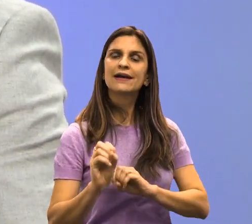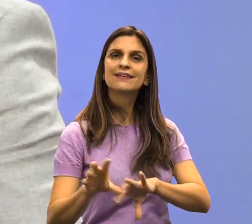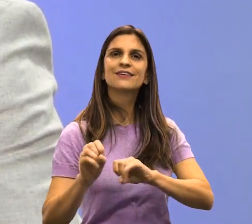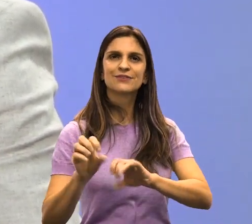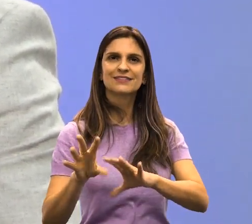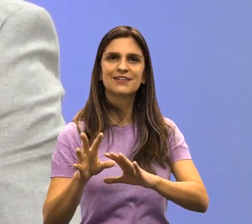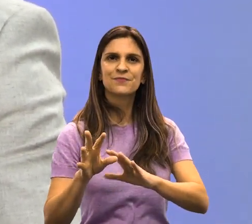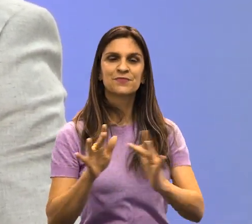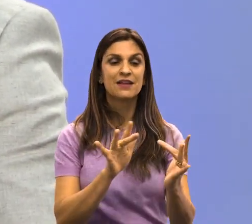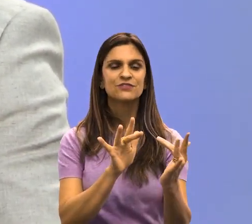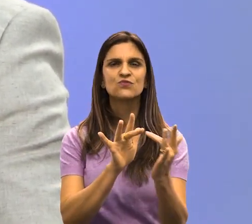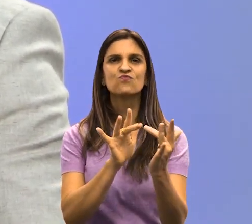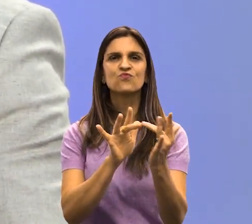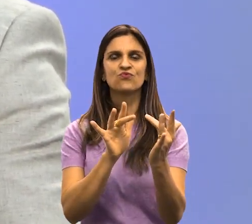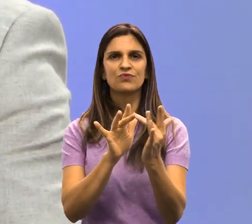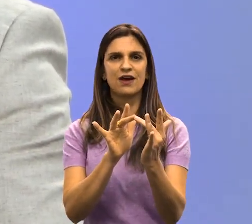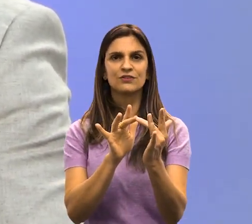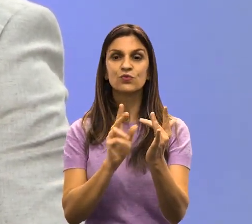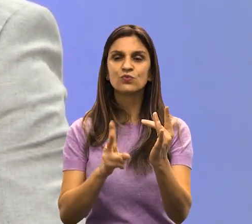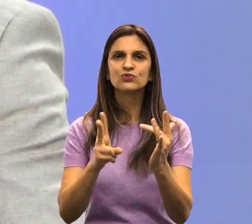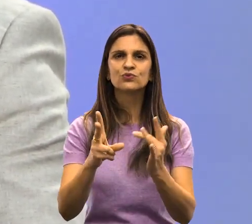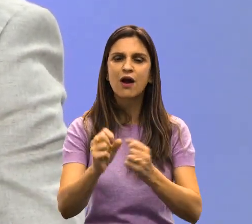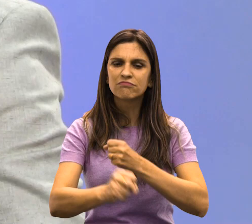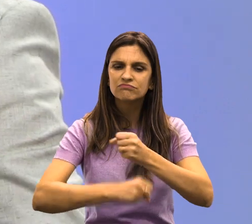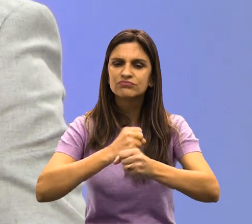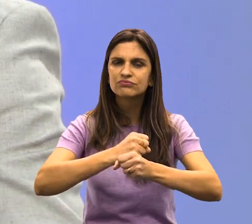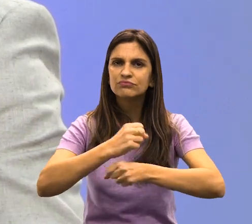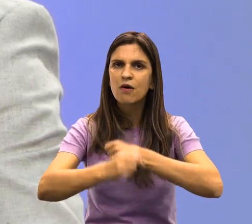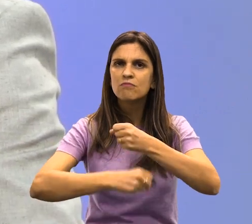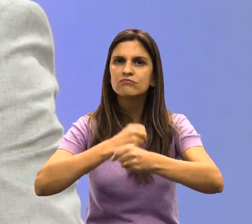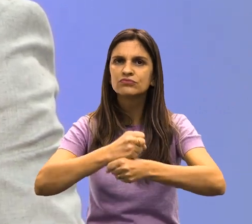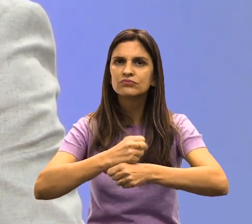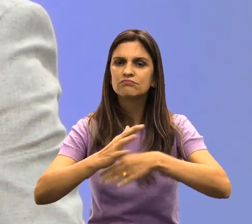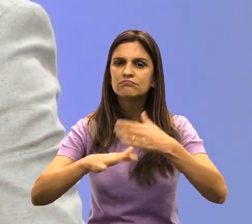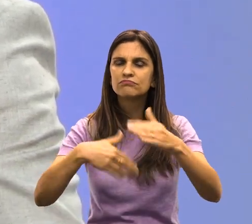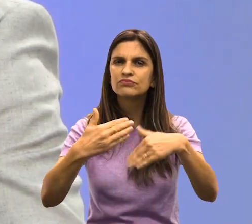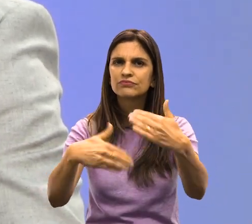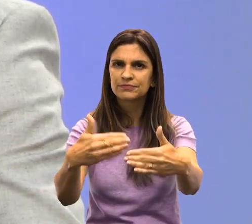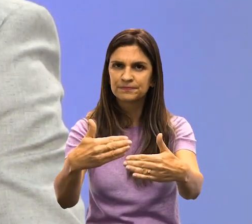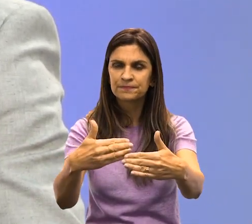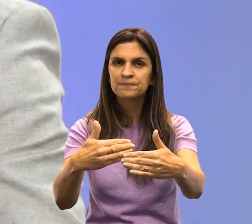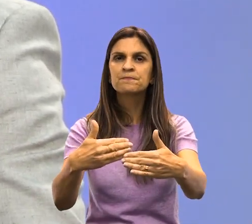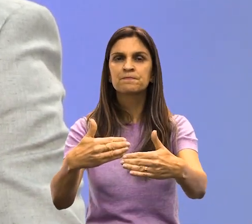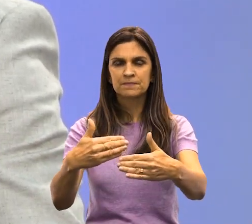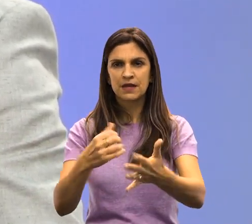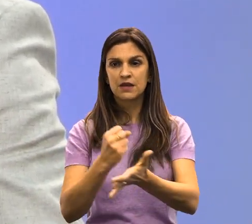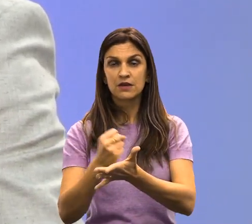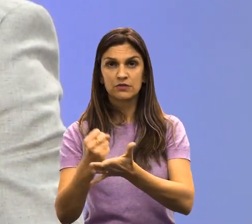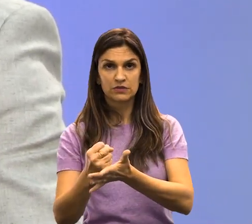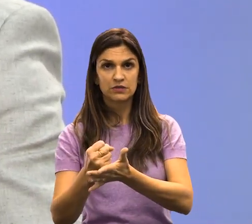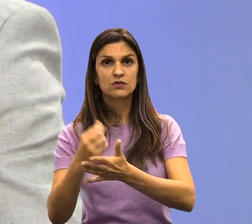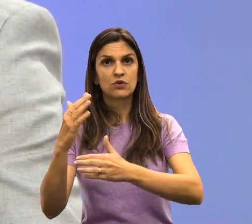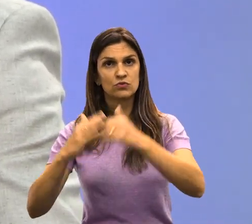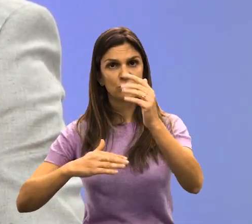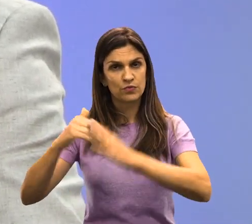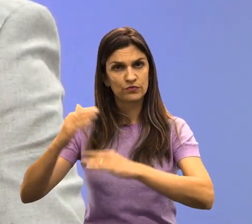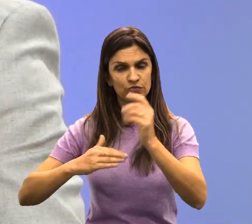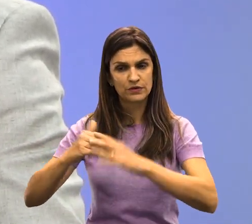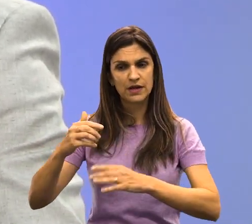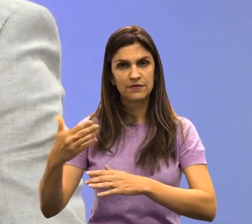para o desenvolvimento da criança. Não somente pela contratação do profissional, também, né, como pai de